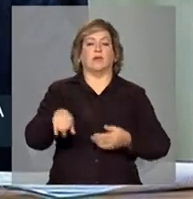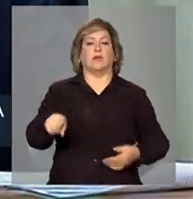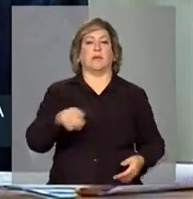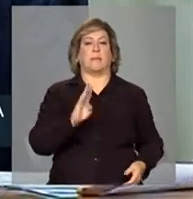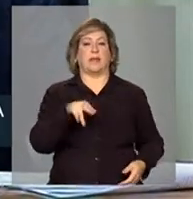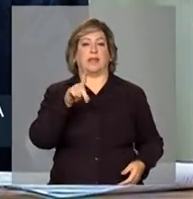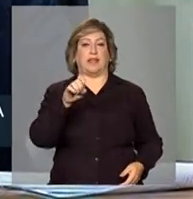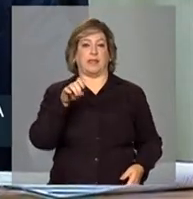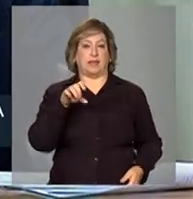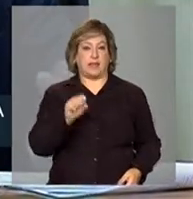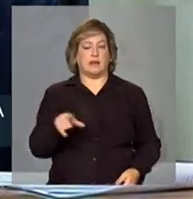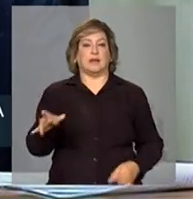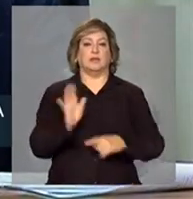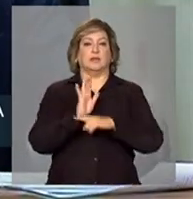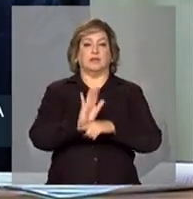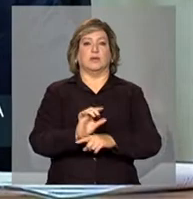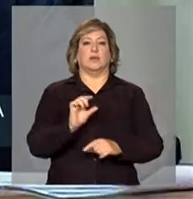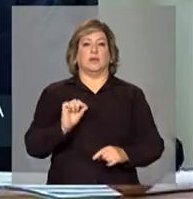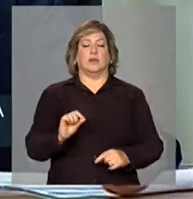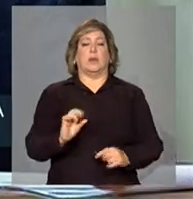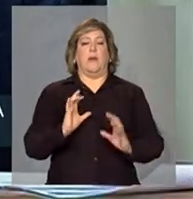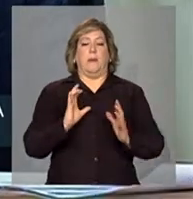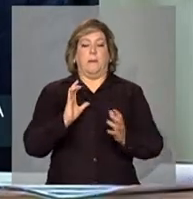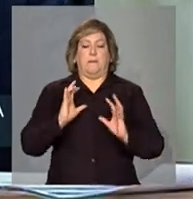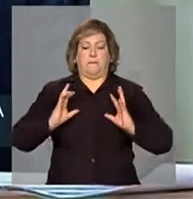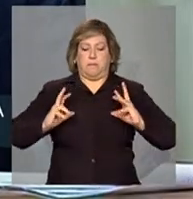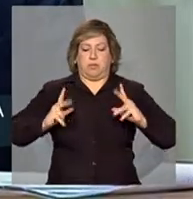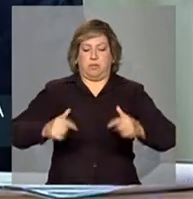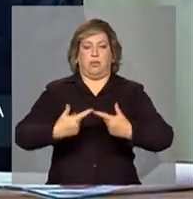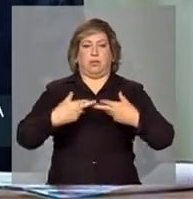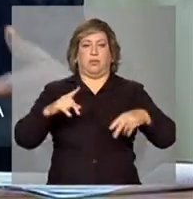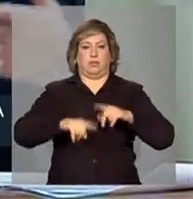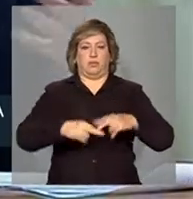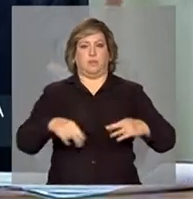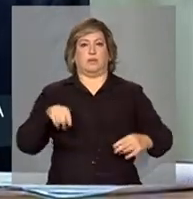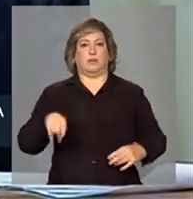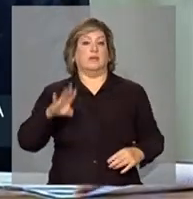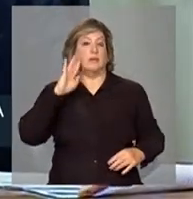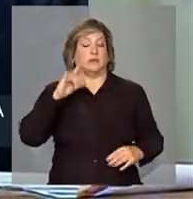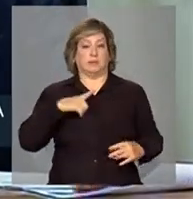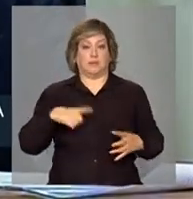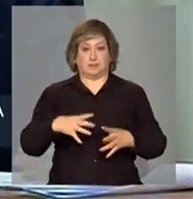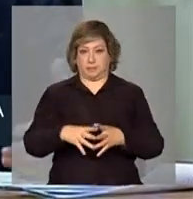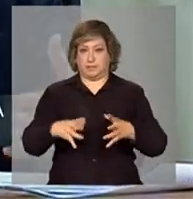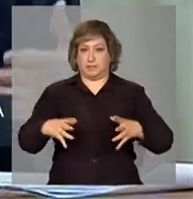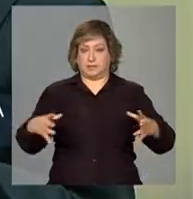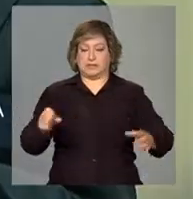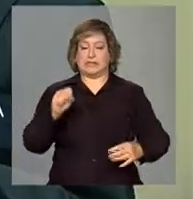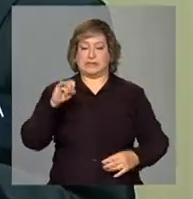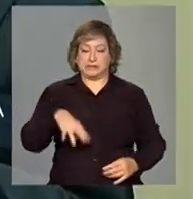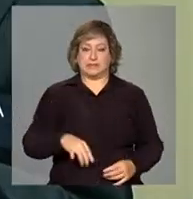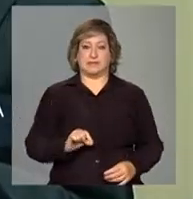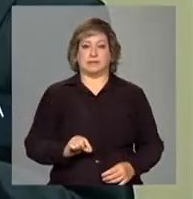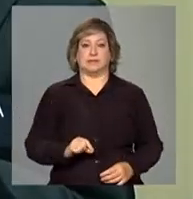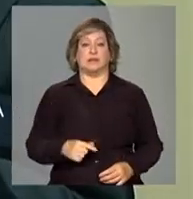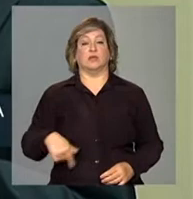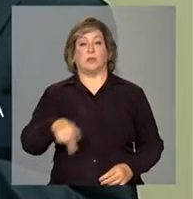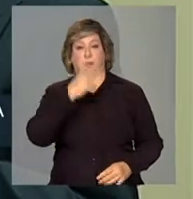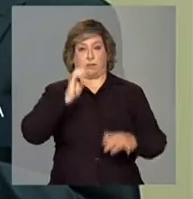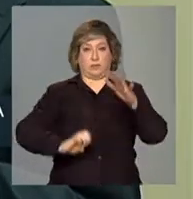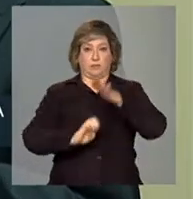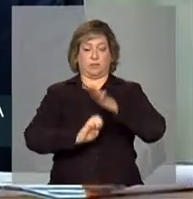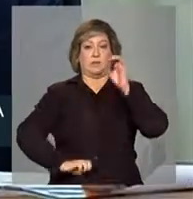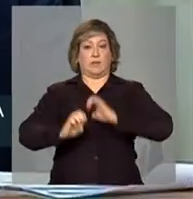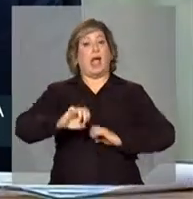é o principal financiador da aquisição de máquinas e equipamentos os financiamentos estão aumentando sim ou seja os